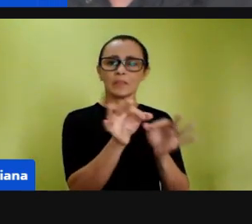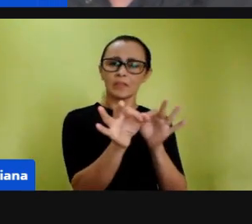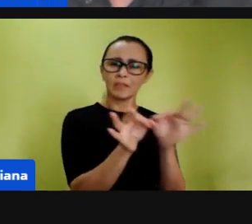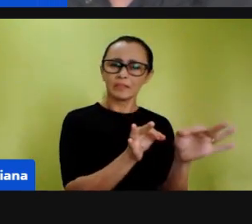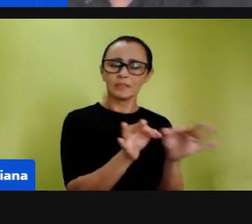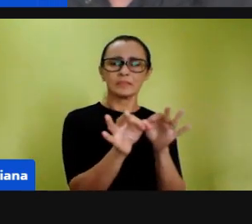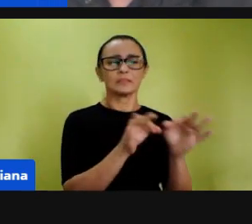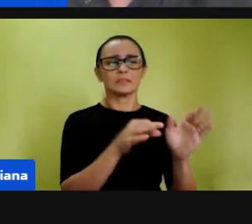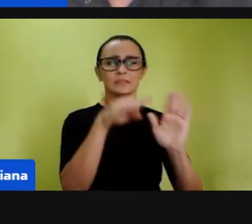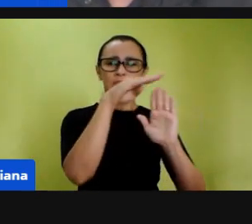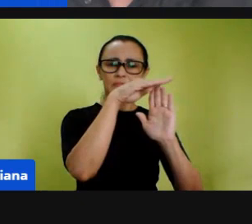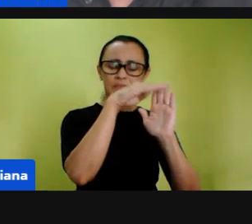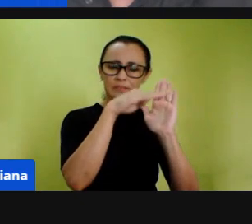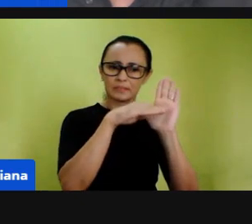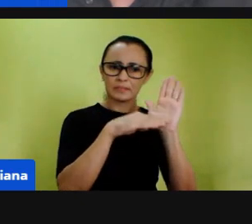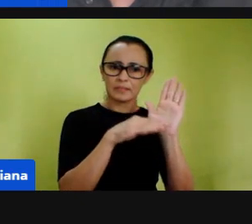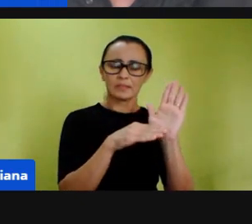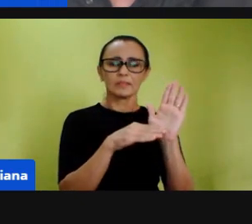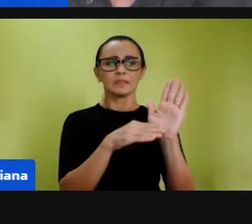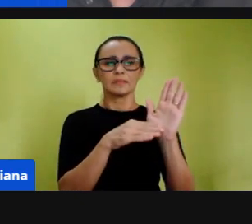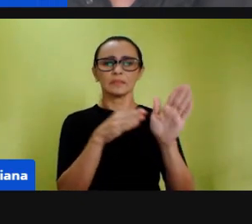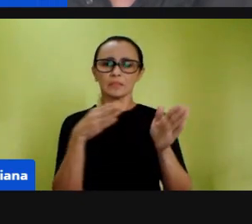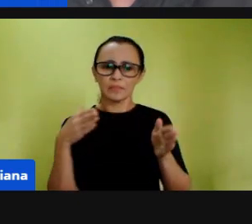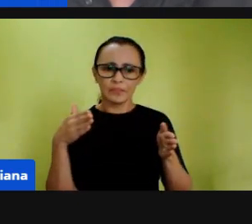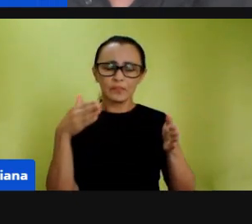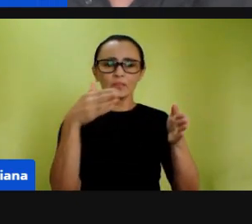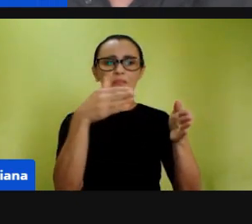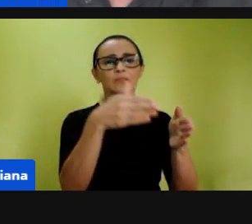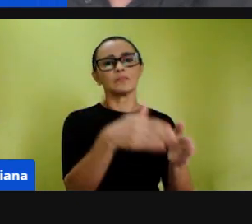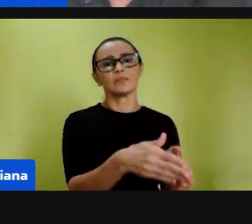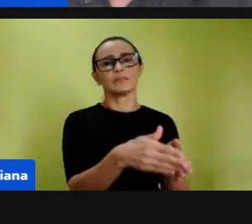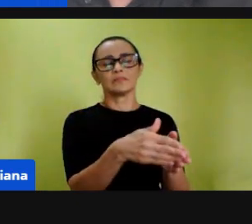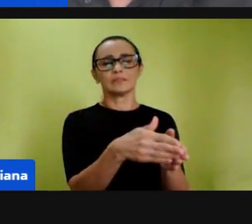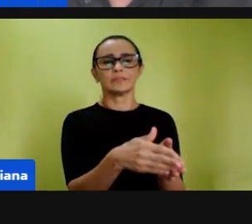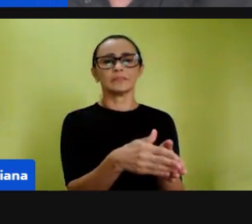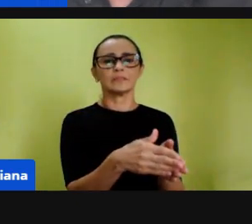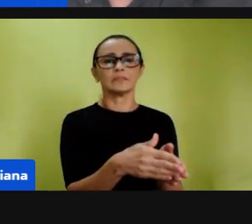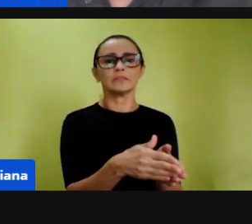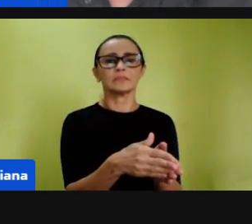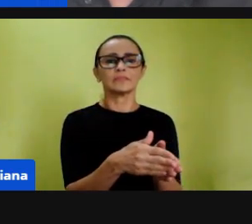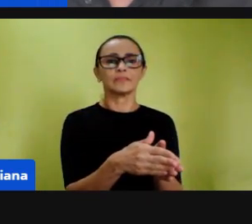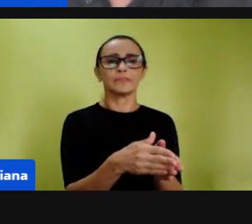simples, objetiva, privilegiando